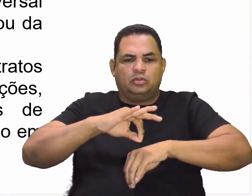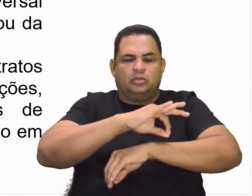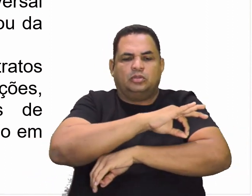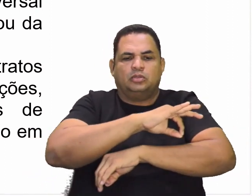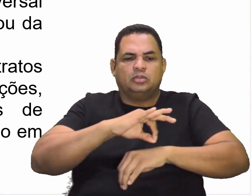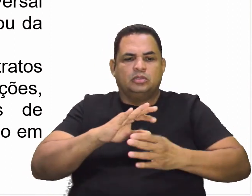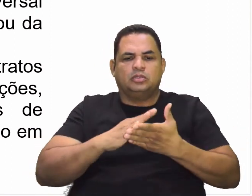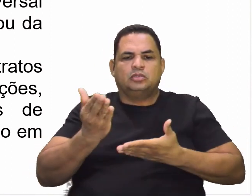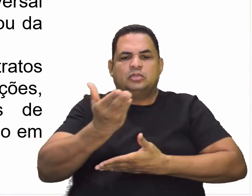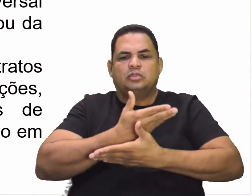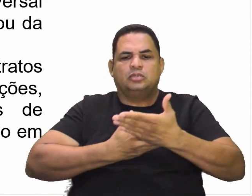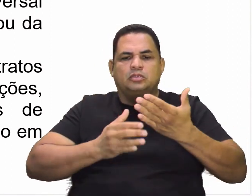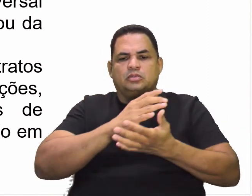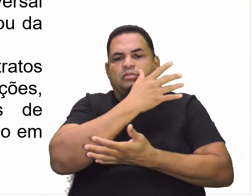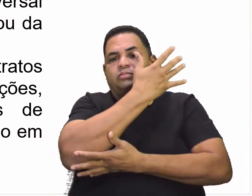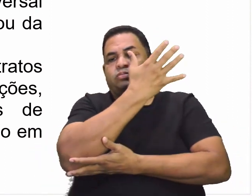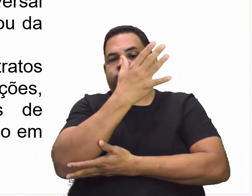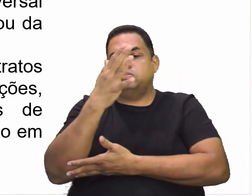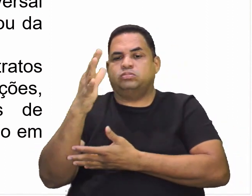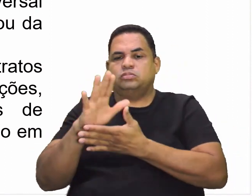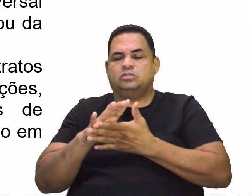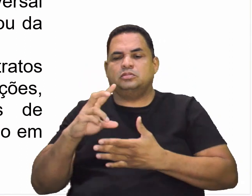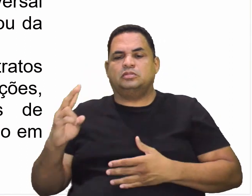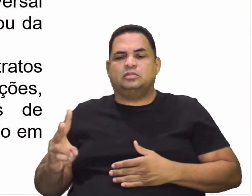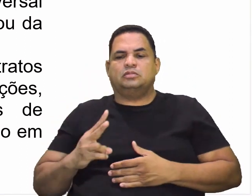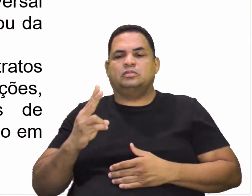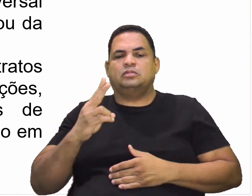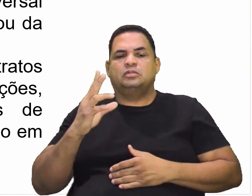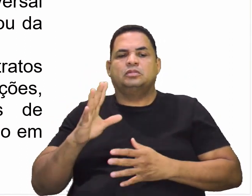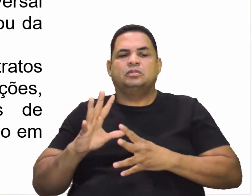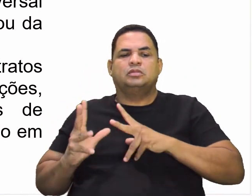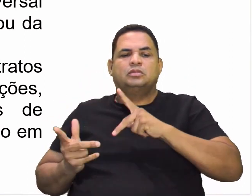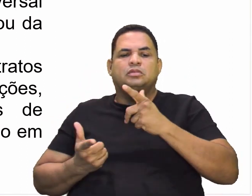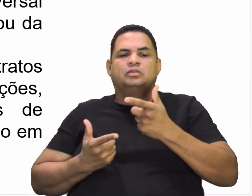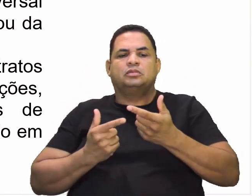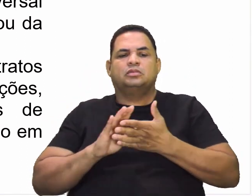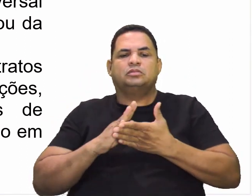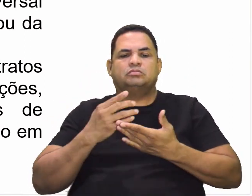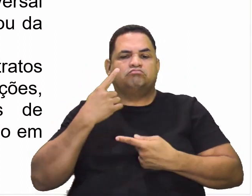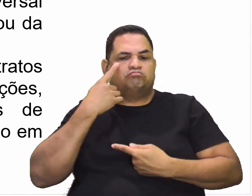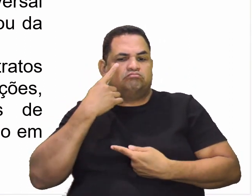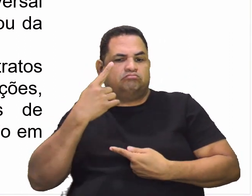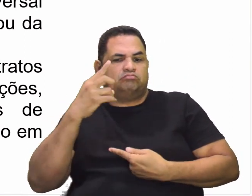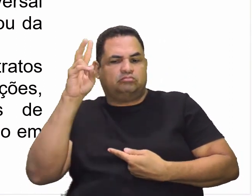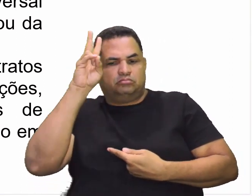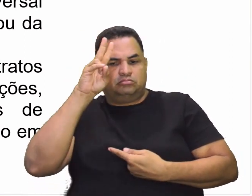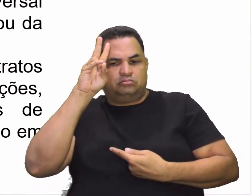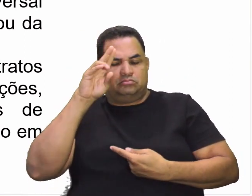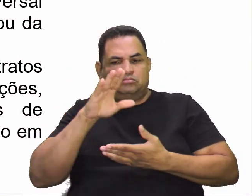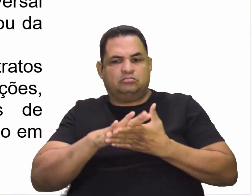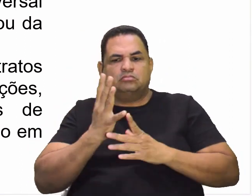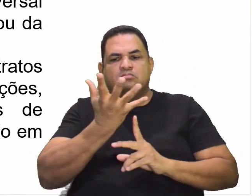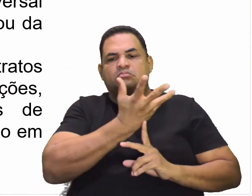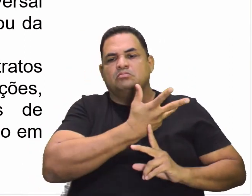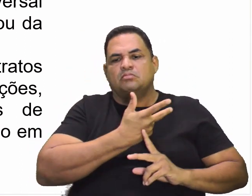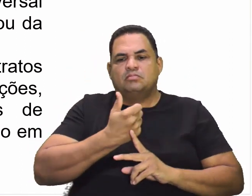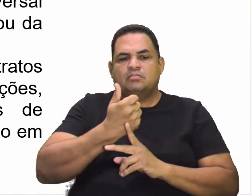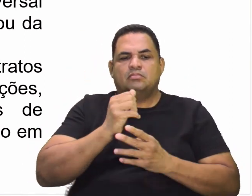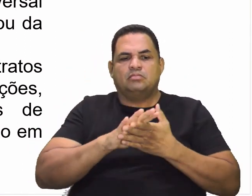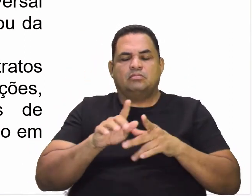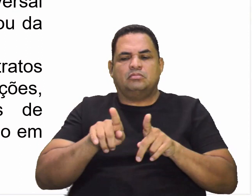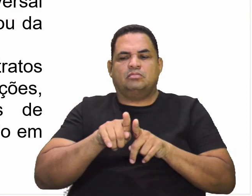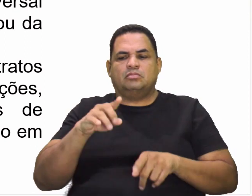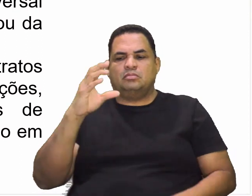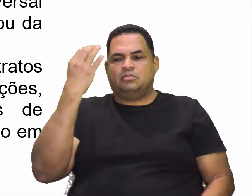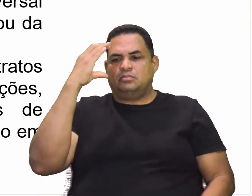unidade ou integração da paisagem, têm valor universal, excepcional do ponto de vista da história, da arte ou